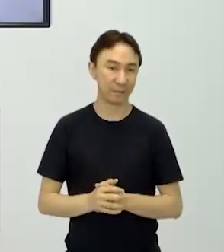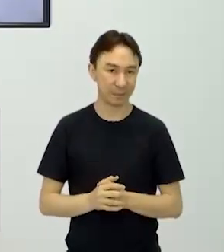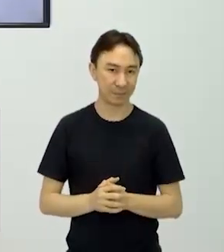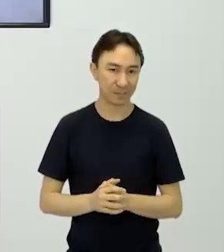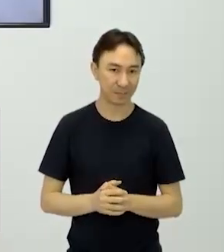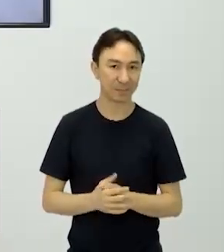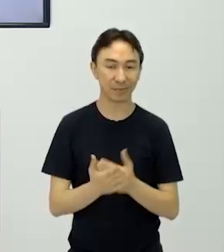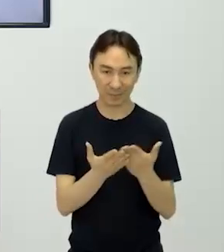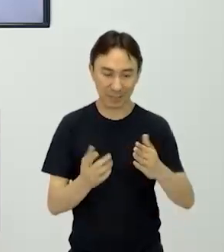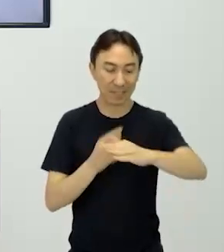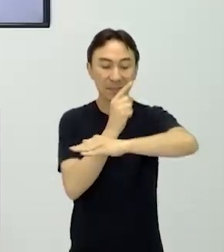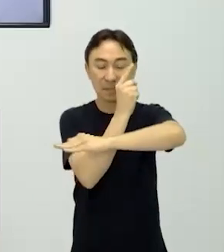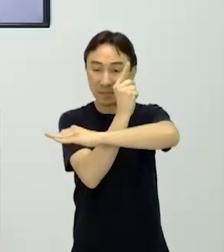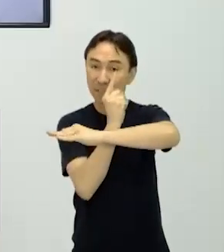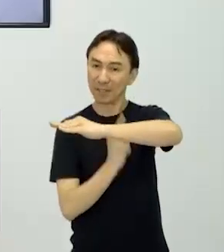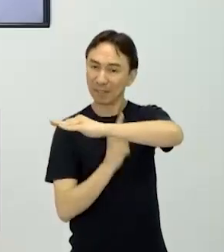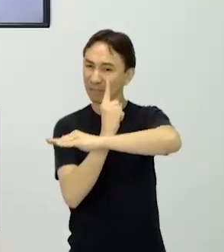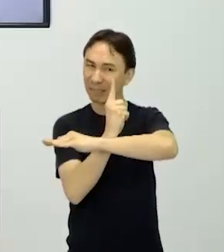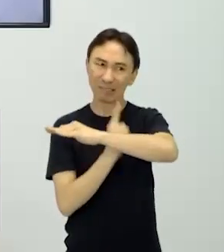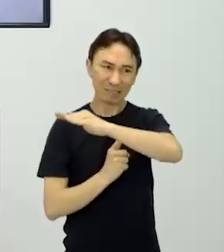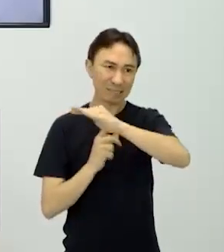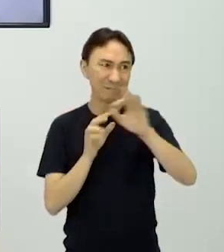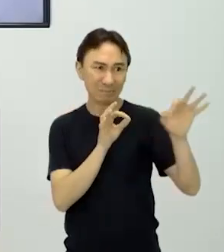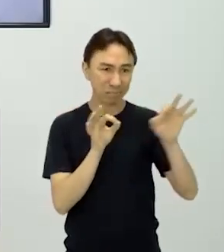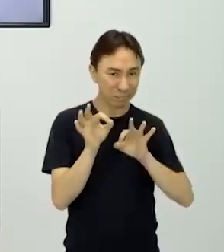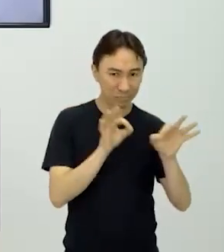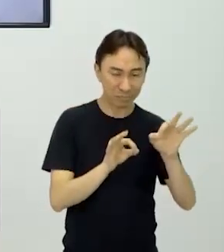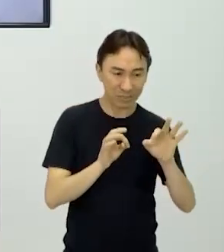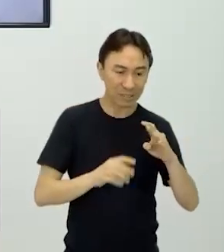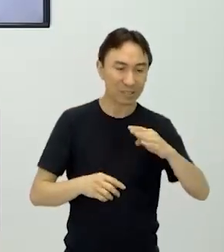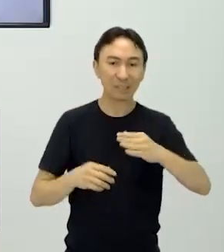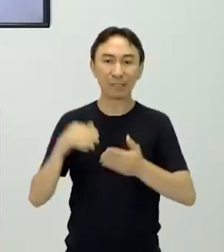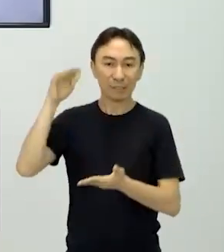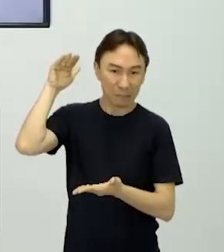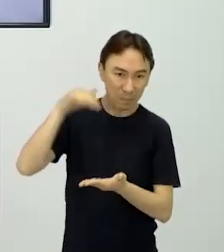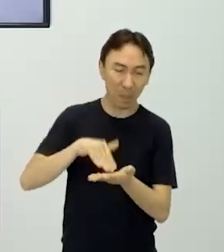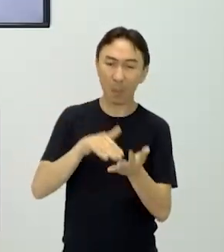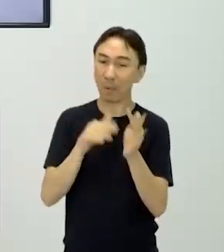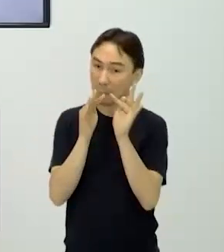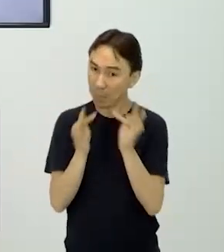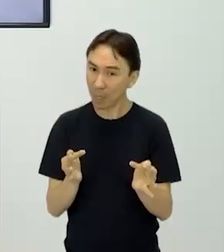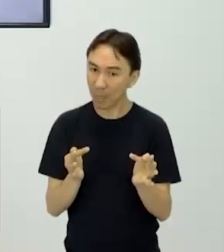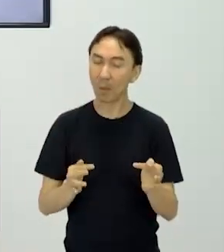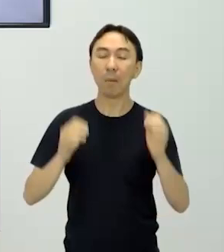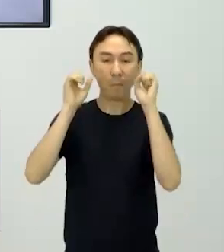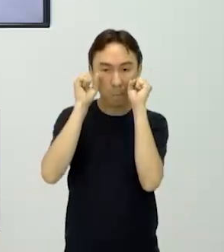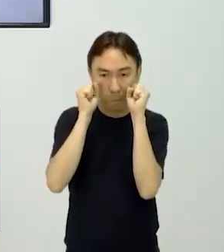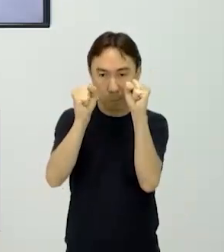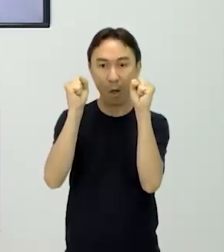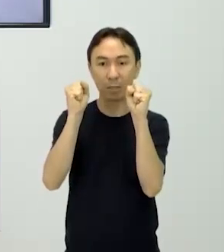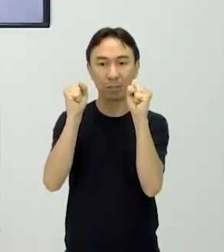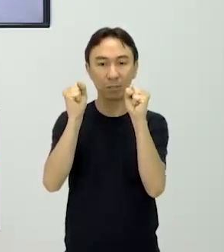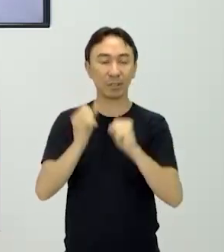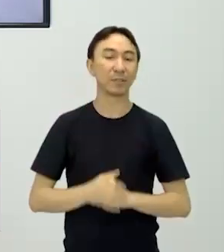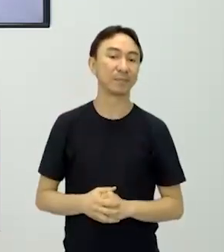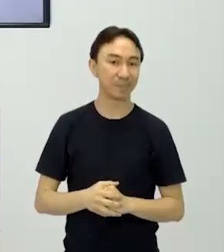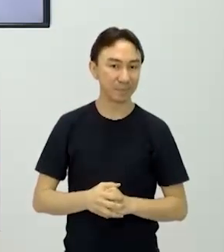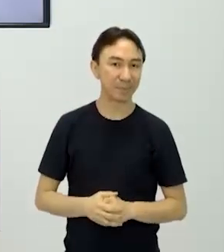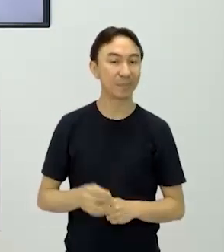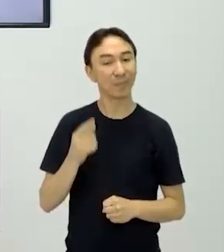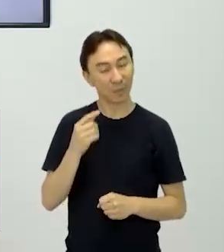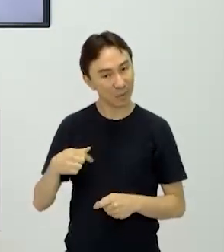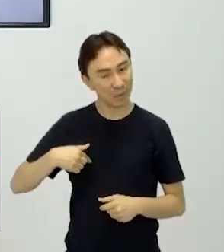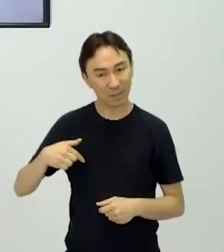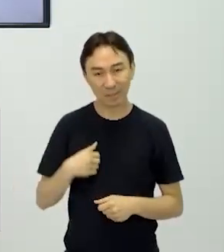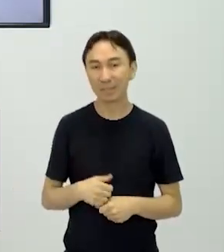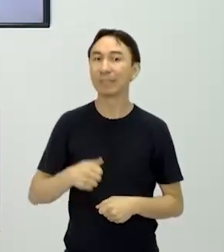outras roupinhas na fração, sim, né? Desde que você divida em cima e embaixo pelo mesmo valor. Você viu que a gente repetiu várias vezes